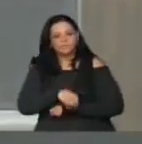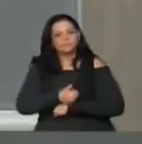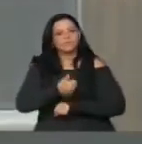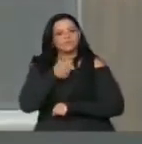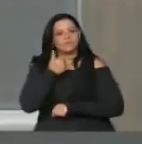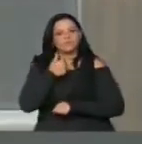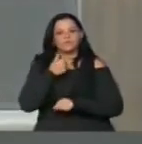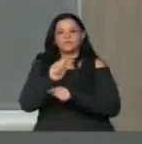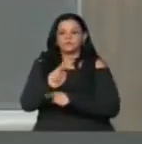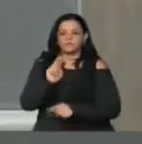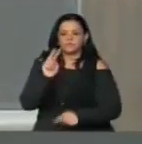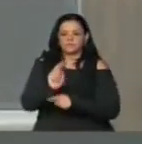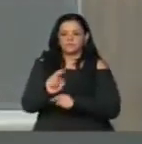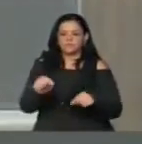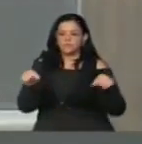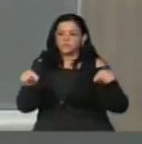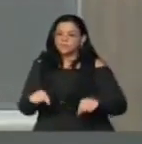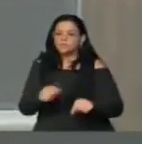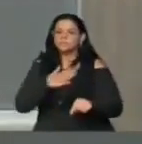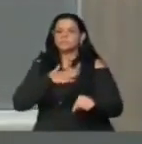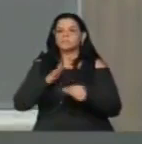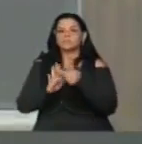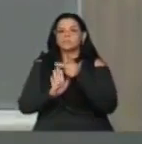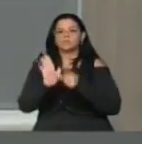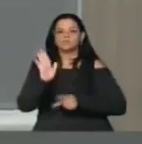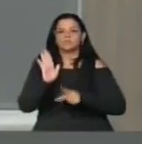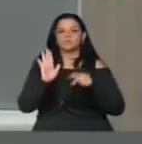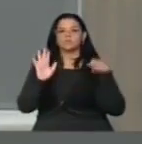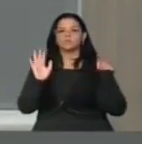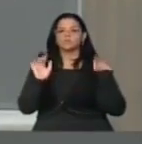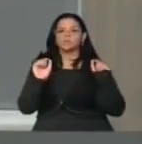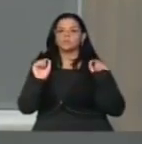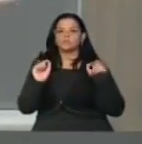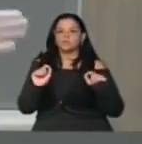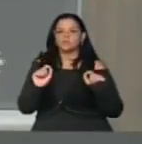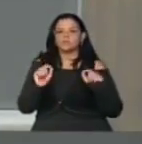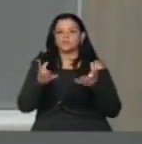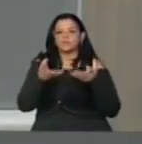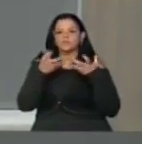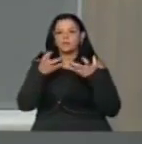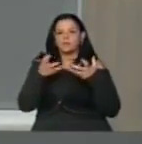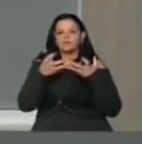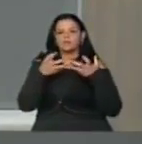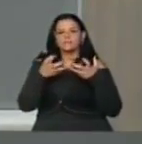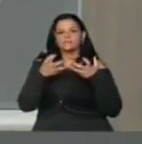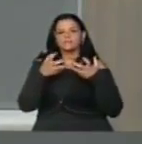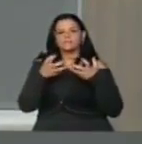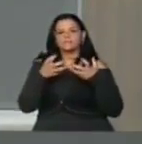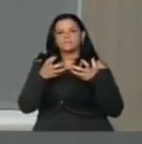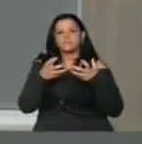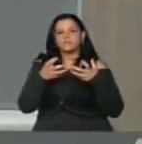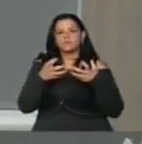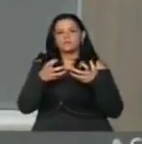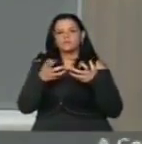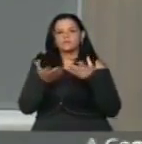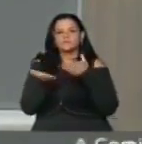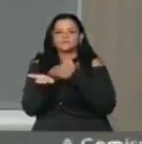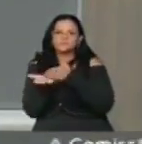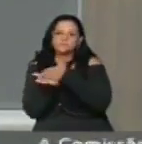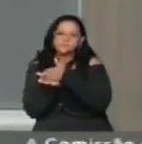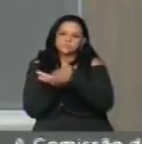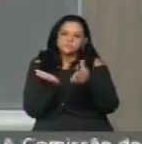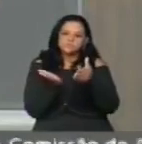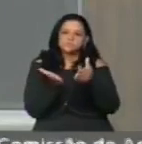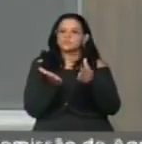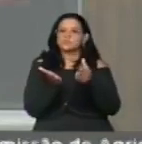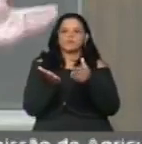que apresentei na casa, onde prevê a desvinculação das receitas da educação com